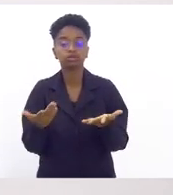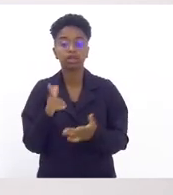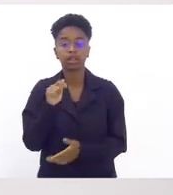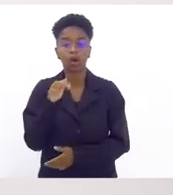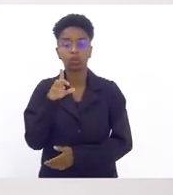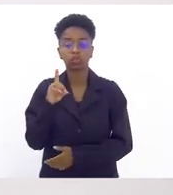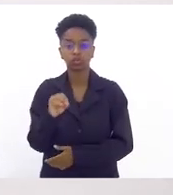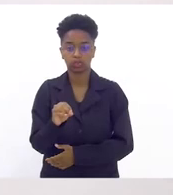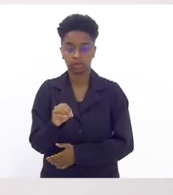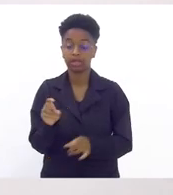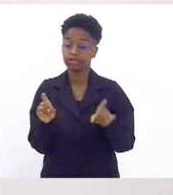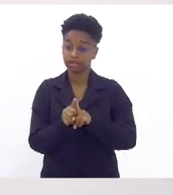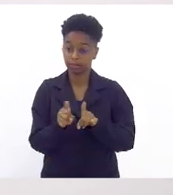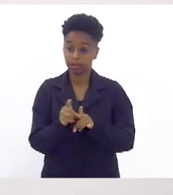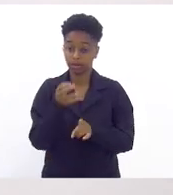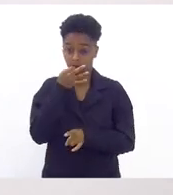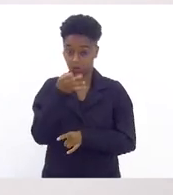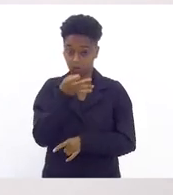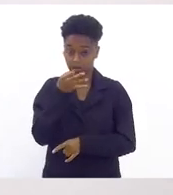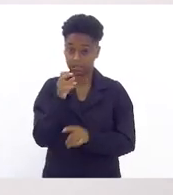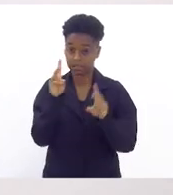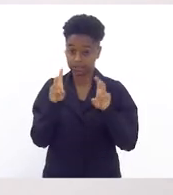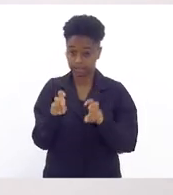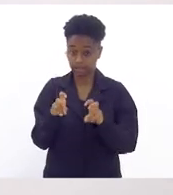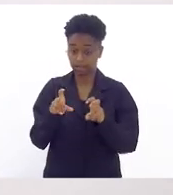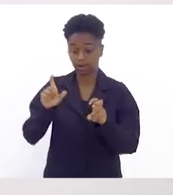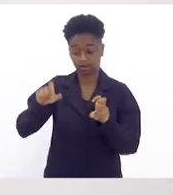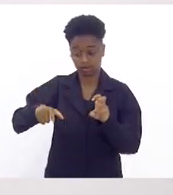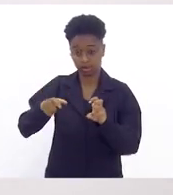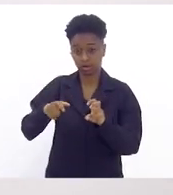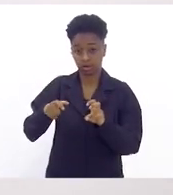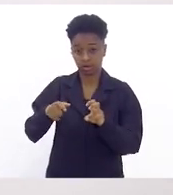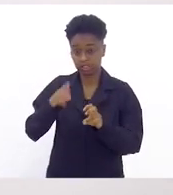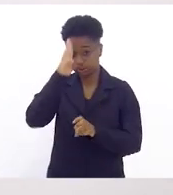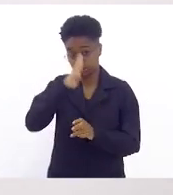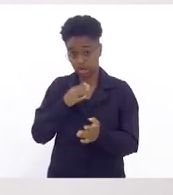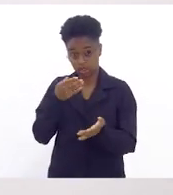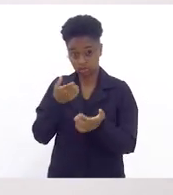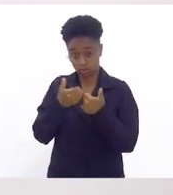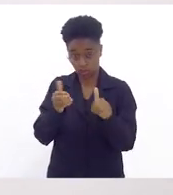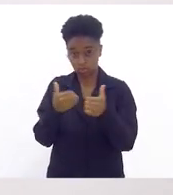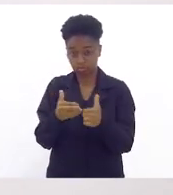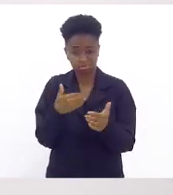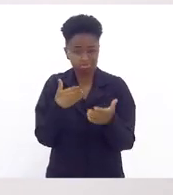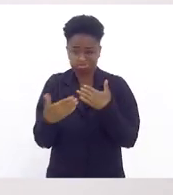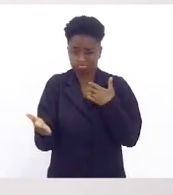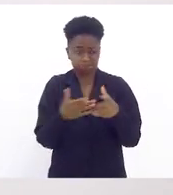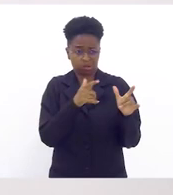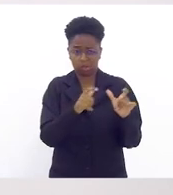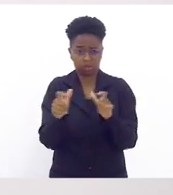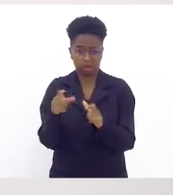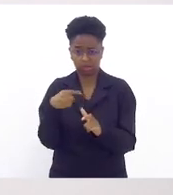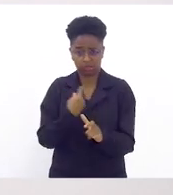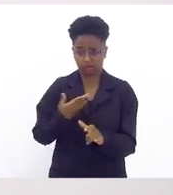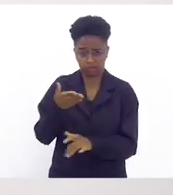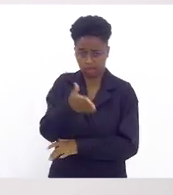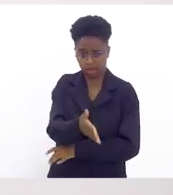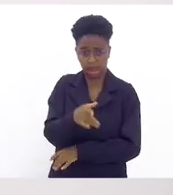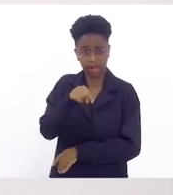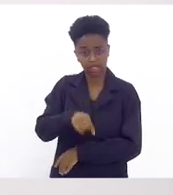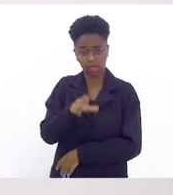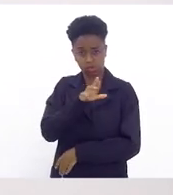e comentar também é reforçar a questão do passe livre porque não importa para onde a gente vá qualquer lugar aqui do Rio